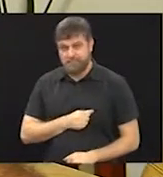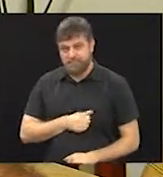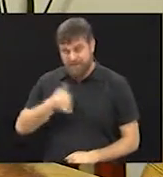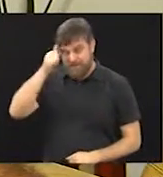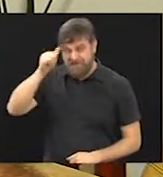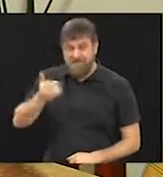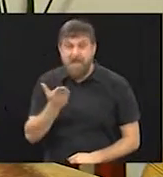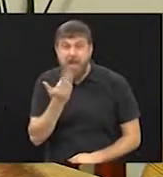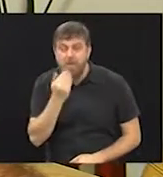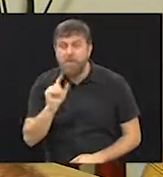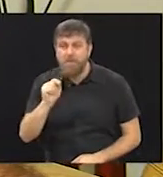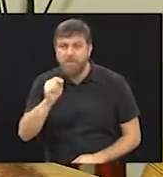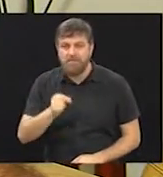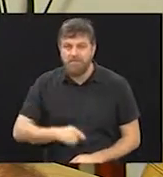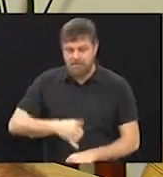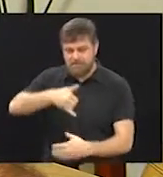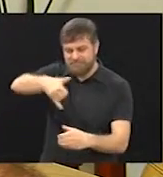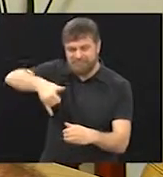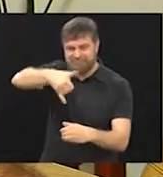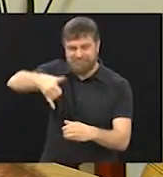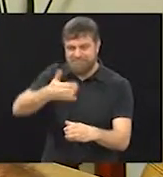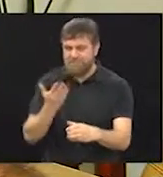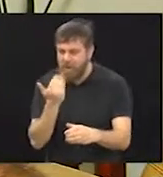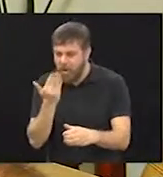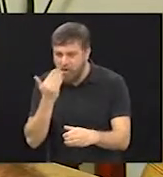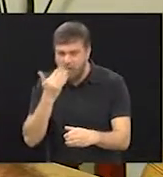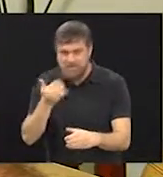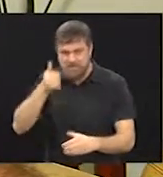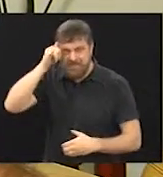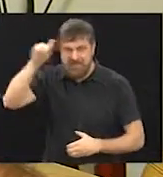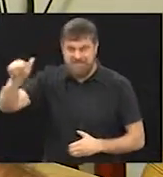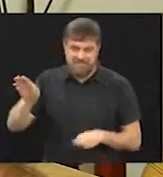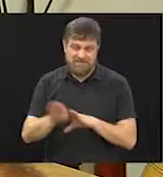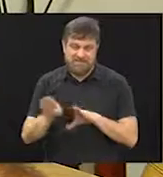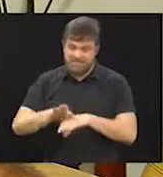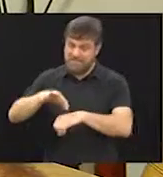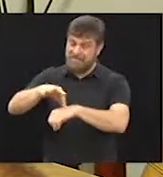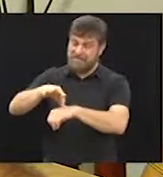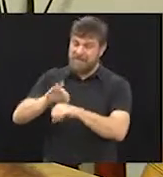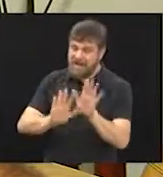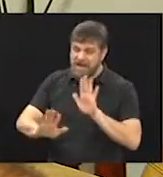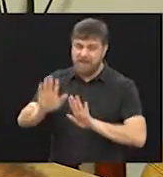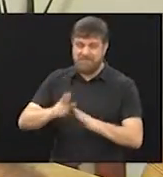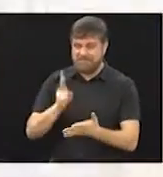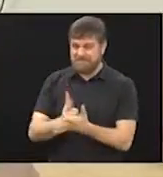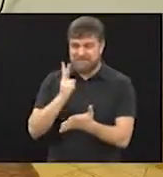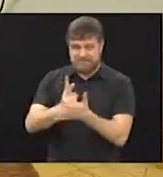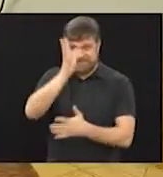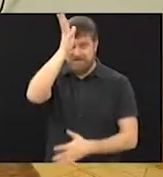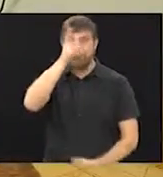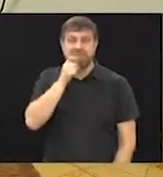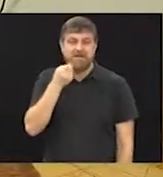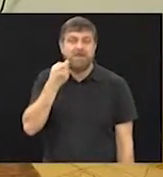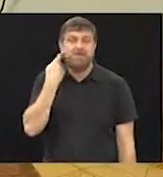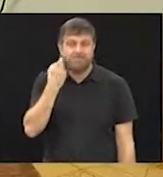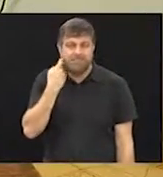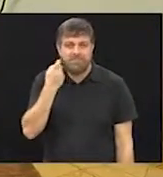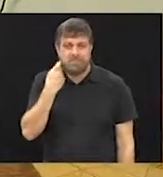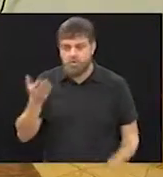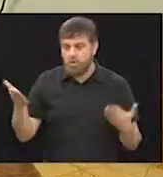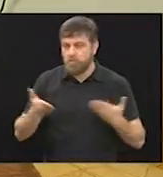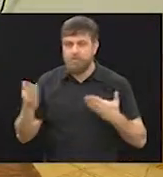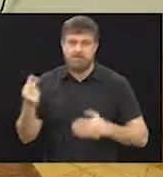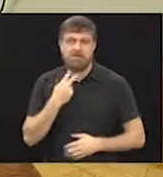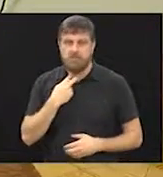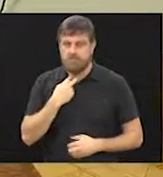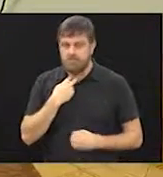né? Alguma carne assada ou então cozida, frango, peixe. Hoje eu já não posso mais